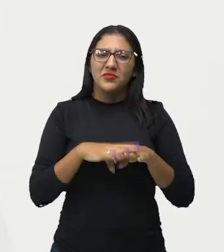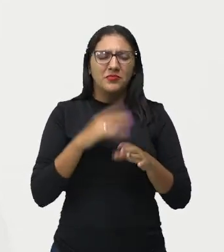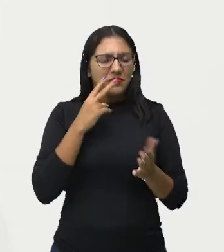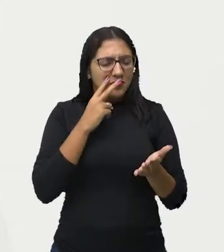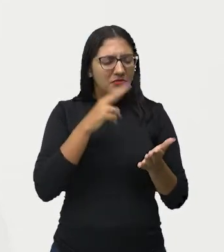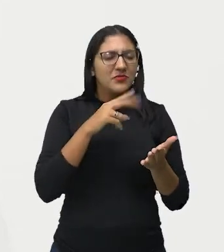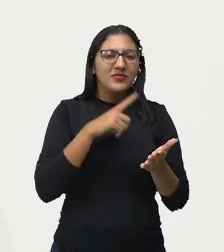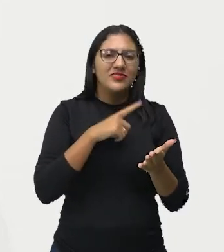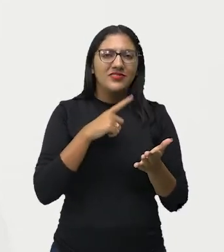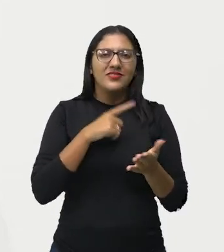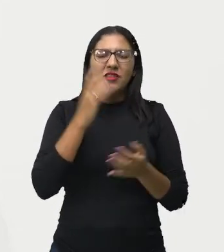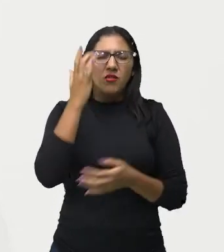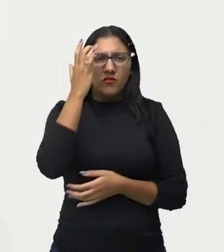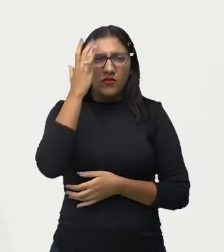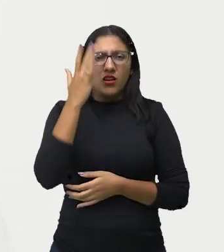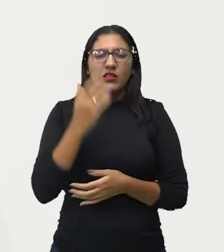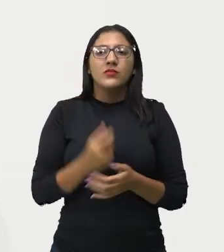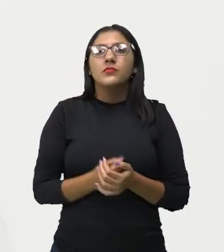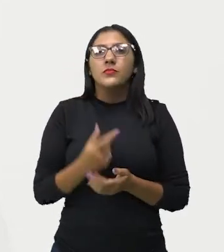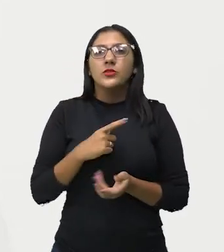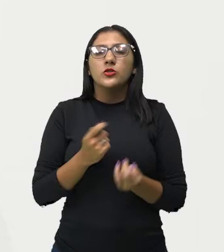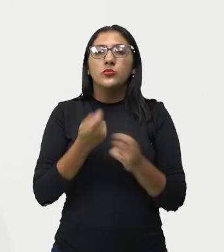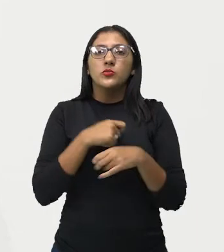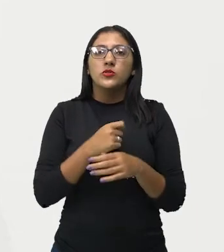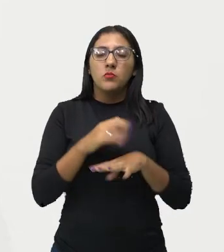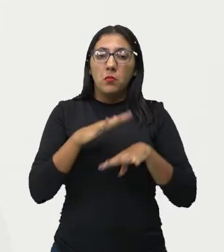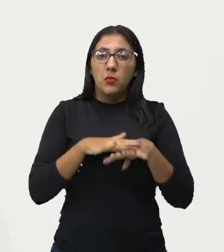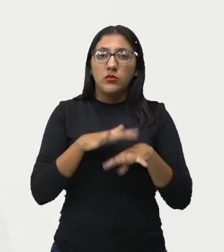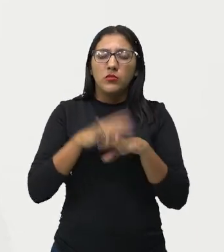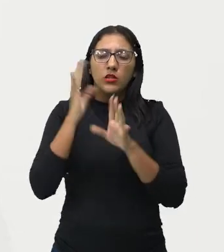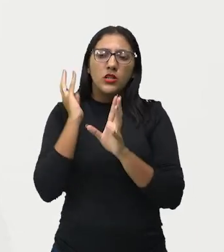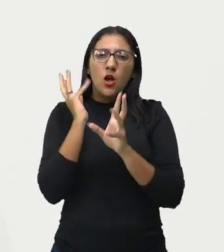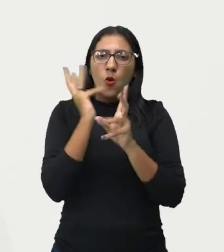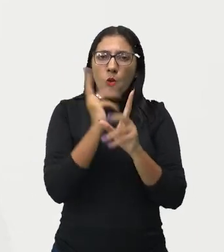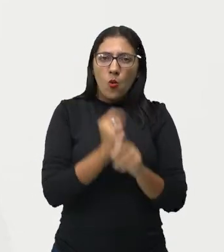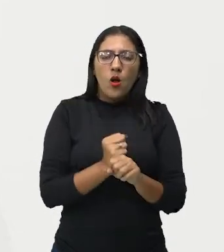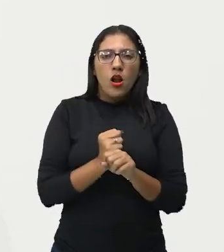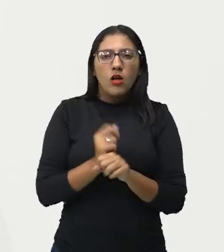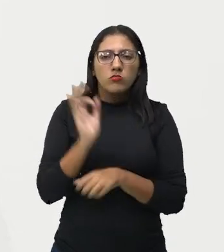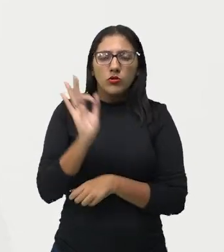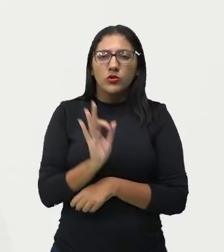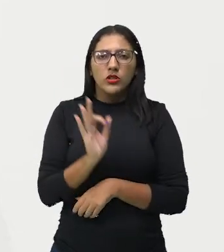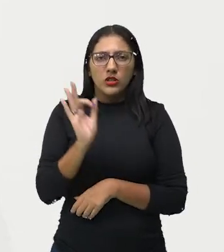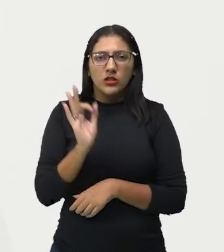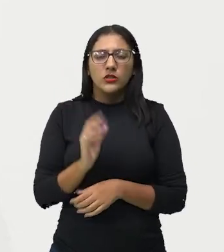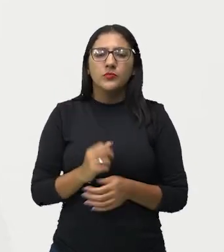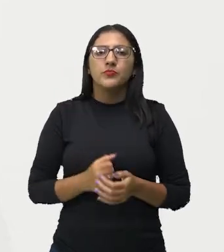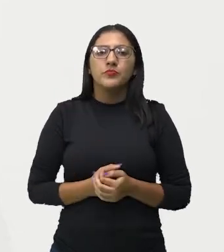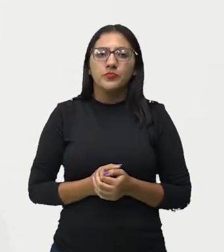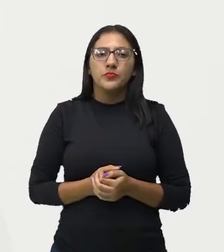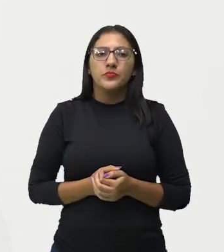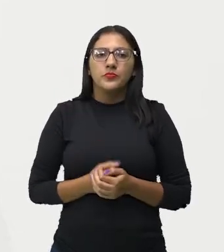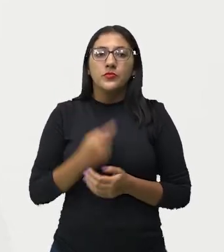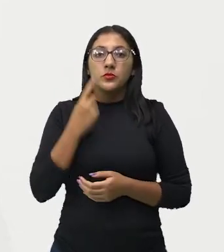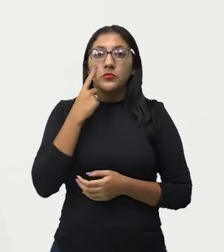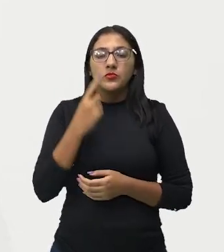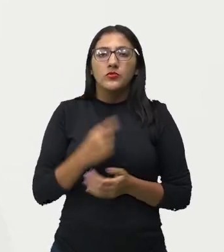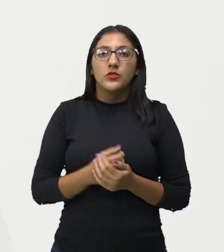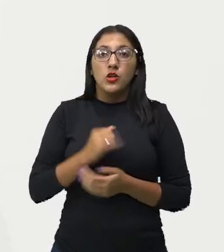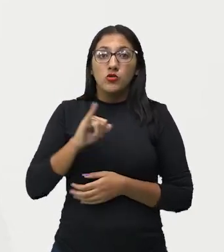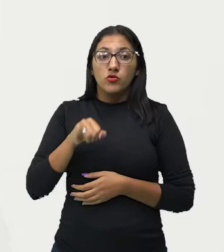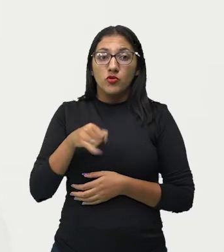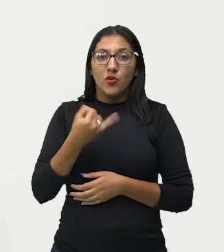essa fórmula mágica, que ela ajuda-nos a calcular o valor dos juros. Memoriza comigo. J quer